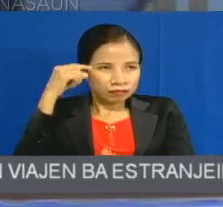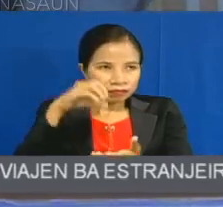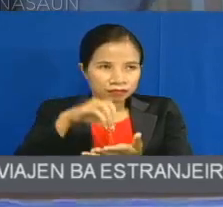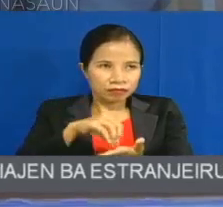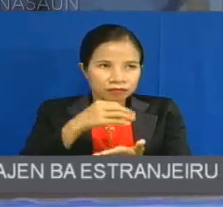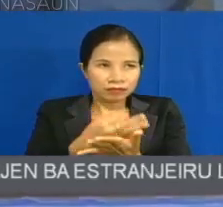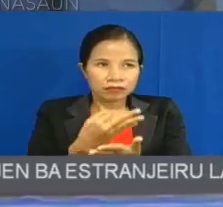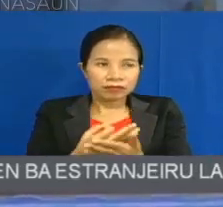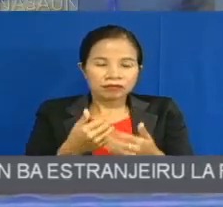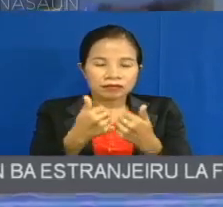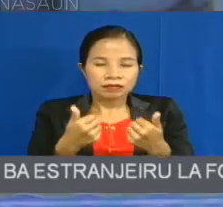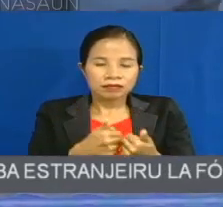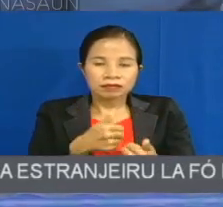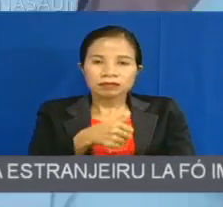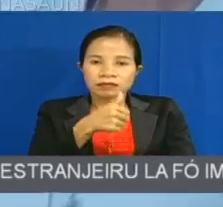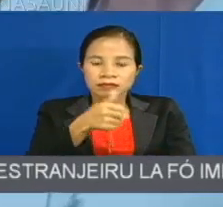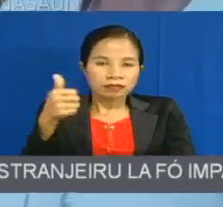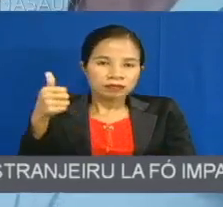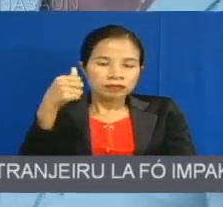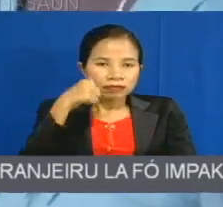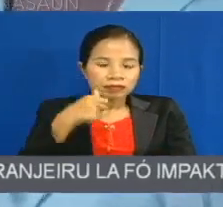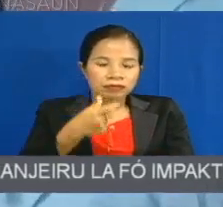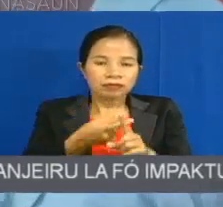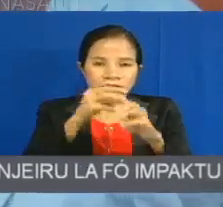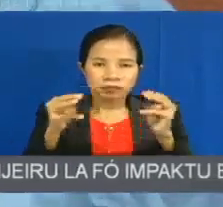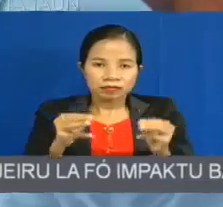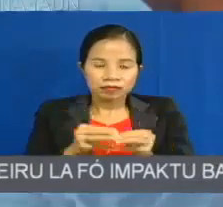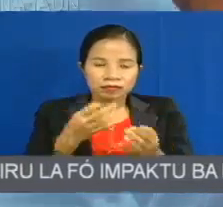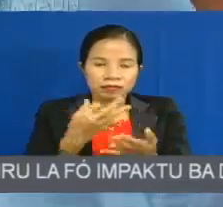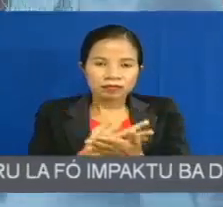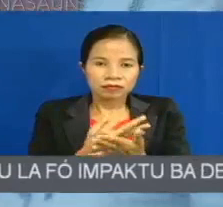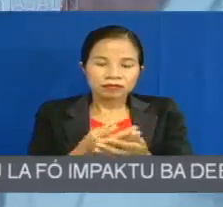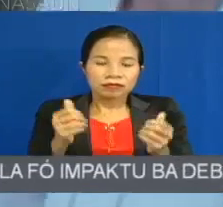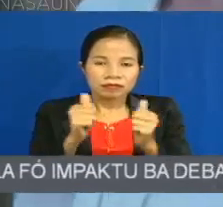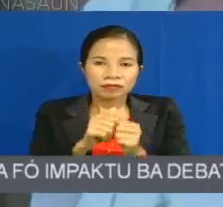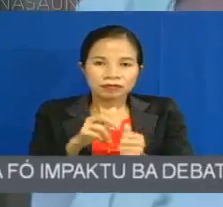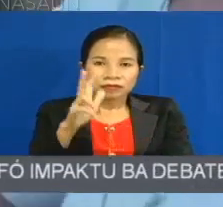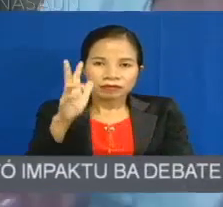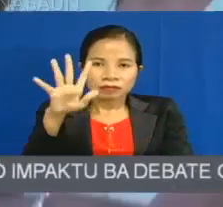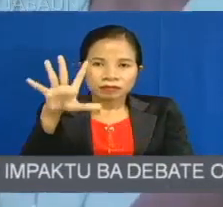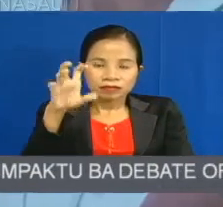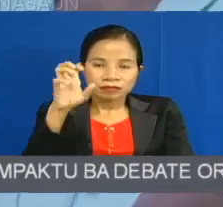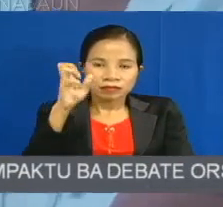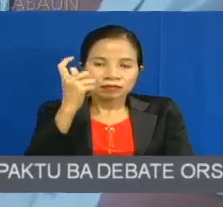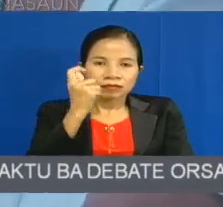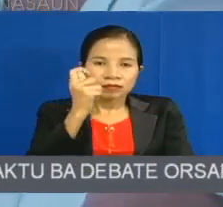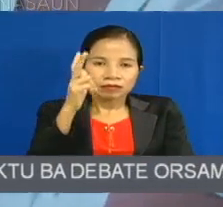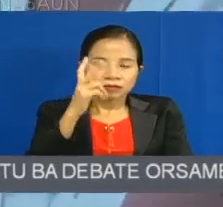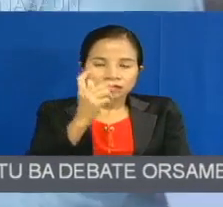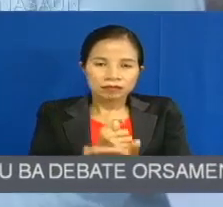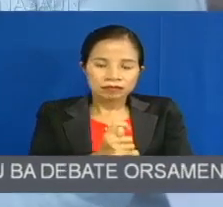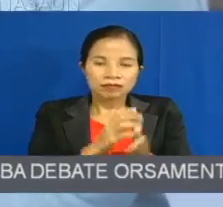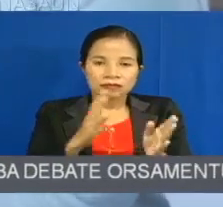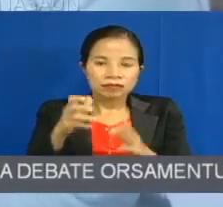cada Associação Feto Potencial, o seu município, o montante dólares americano Rihun Lima, onde prepara feito